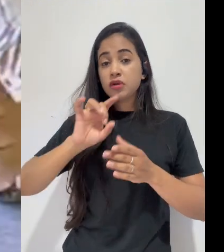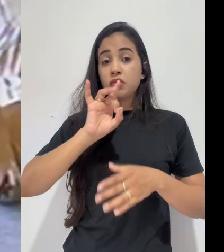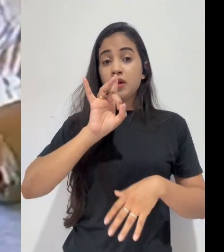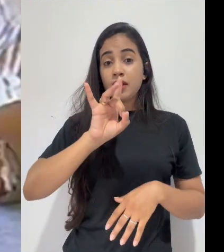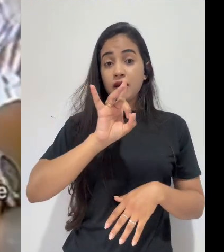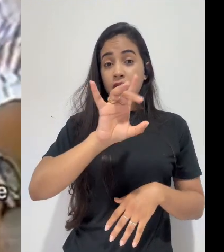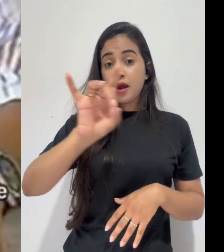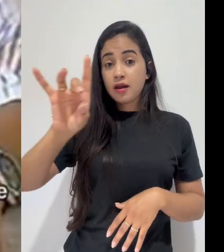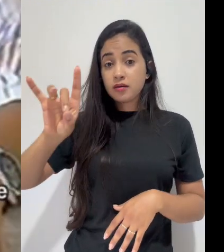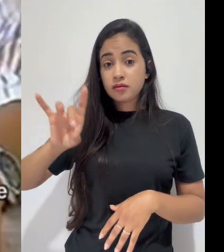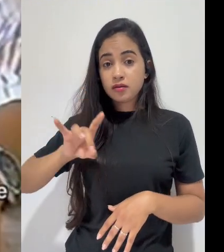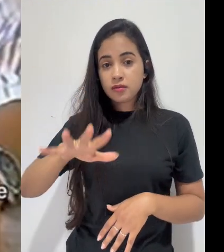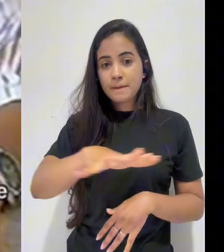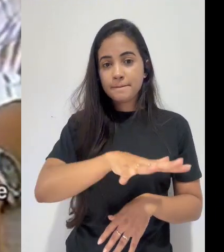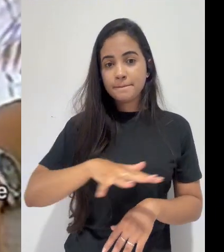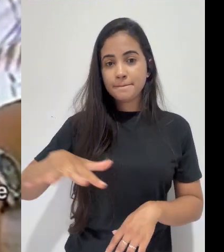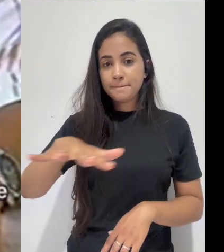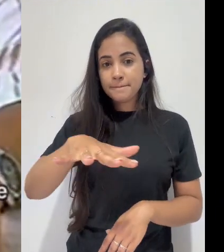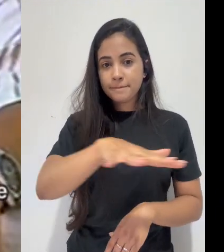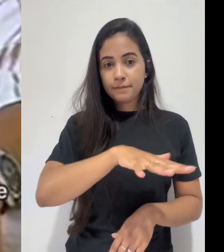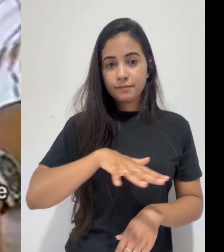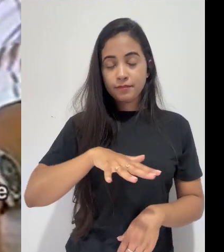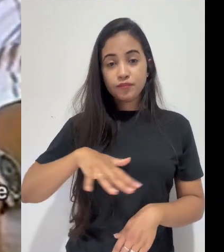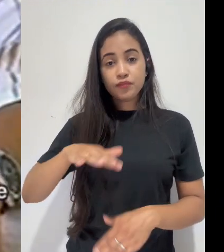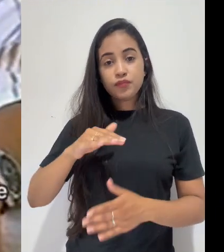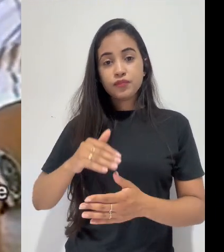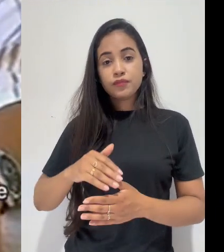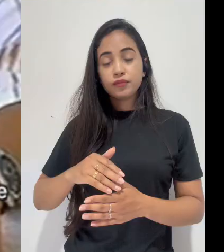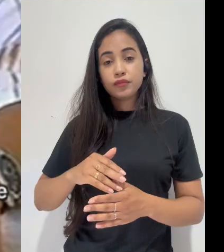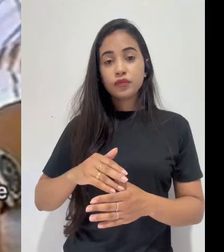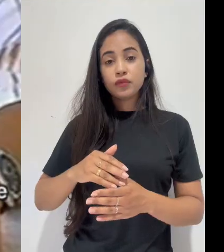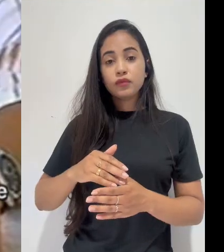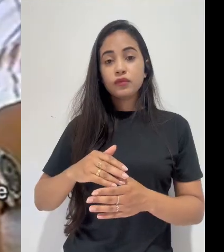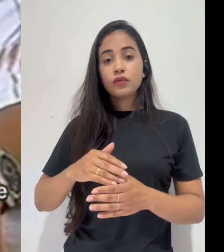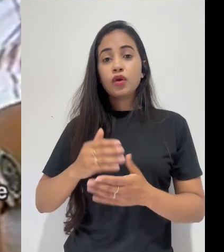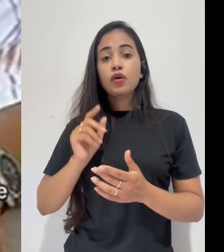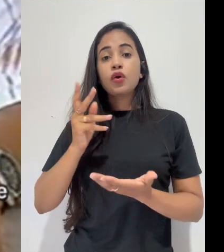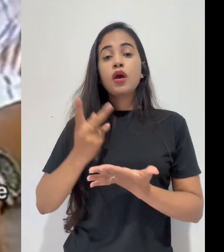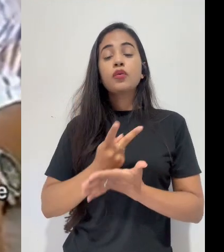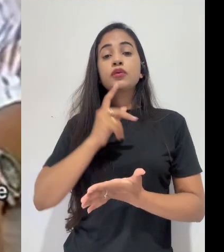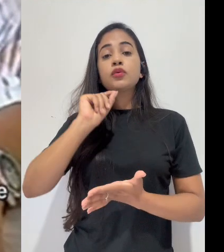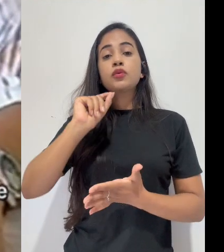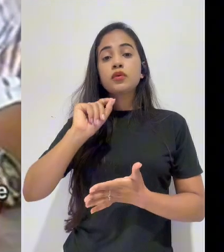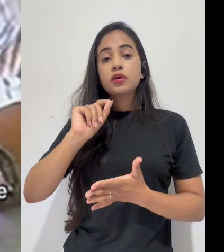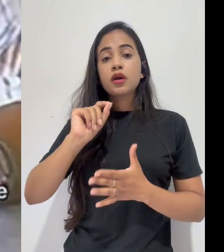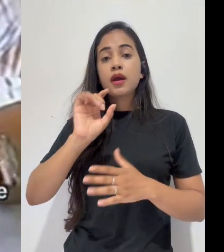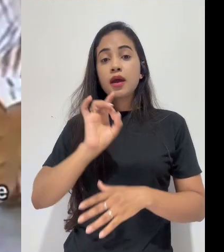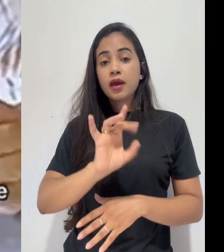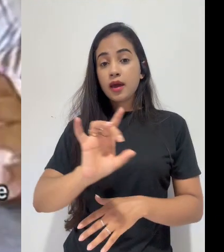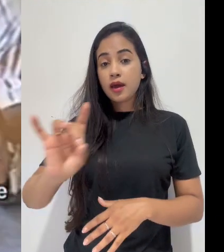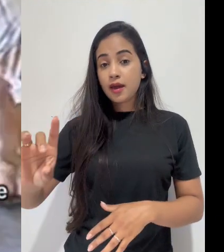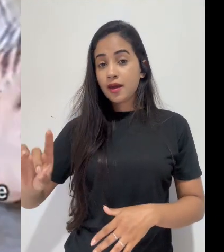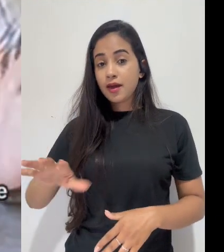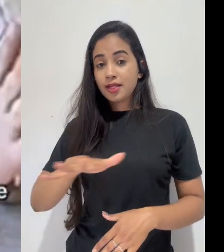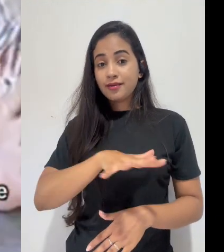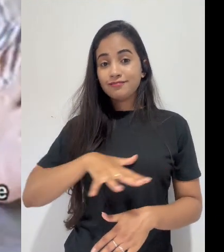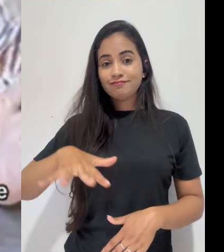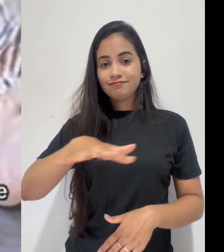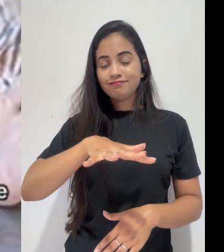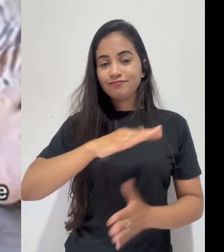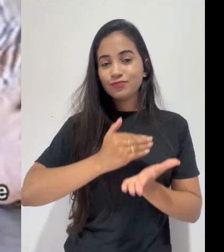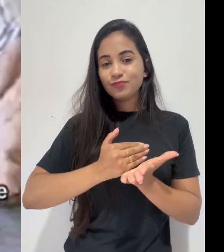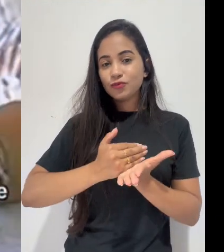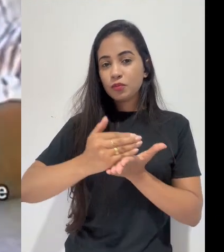cada departamento, então, passou os números para suas divisões e cada divisão, então, dentro